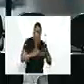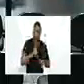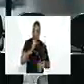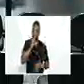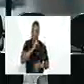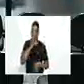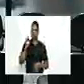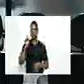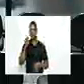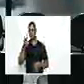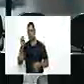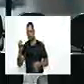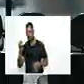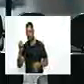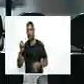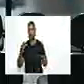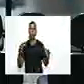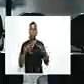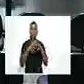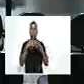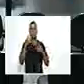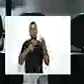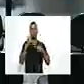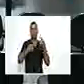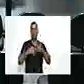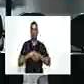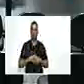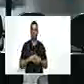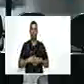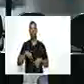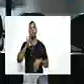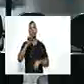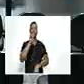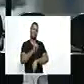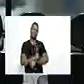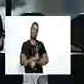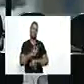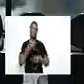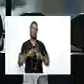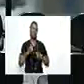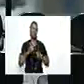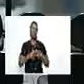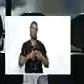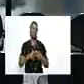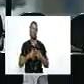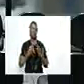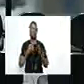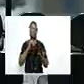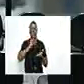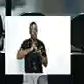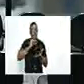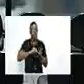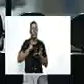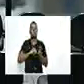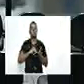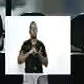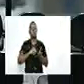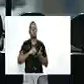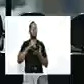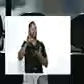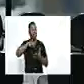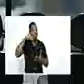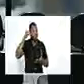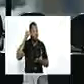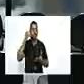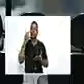sabe não não a a a comissão não acabou ainda não só que ela parou porque tem algumas coisas que a gente precisa de mão de obra e não